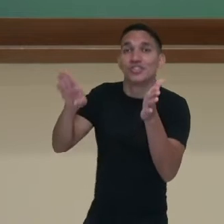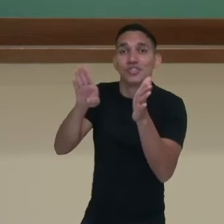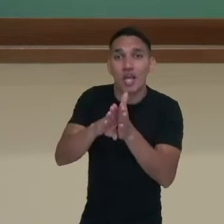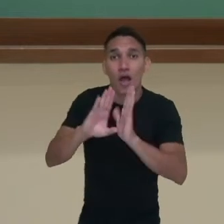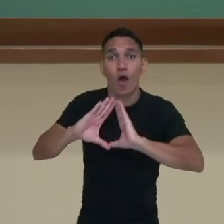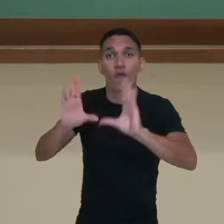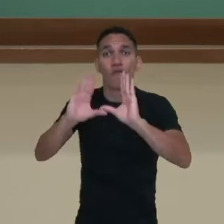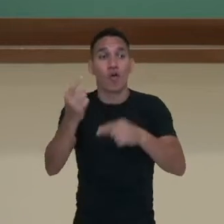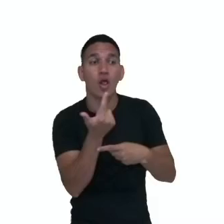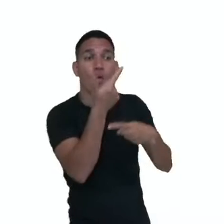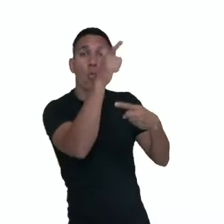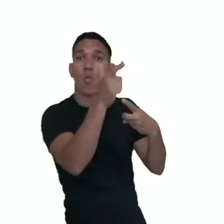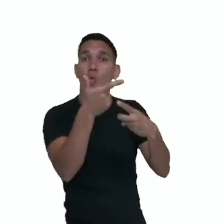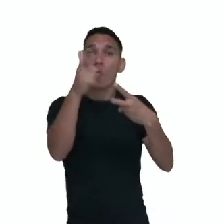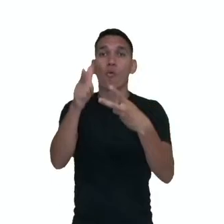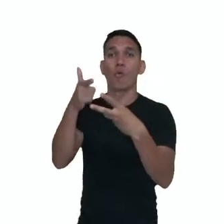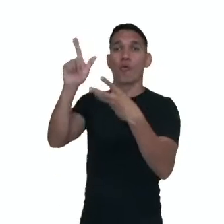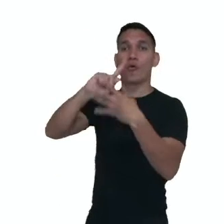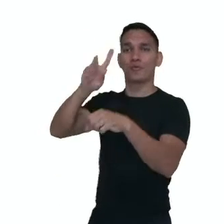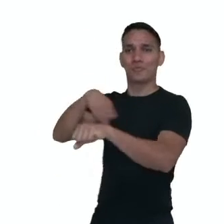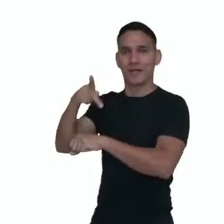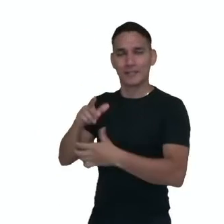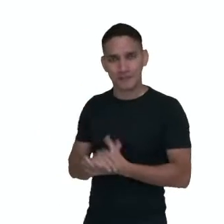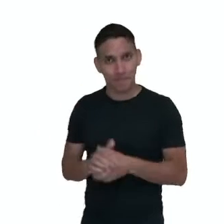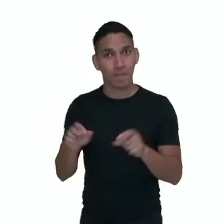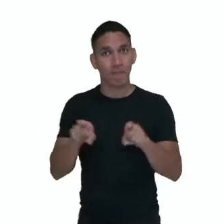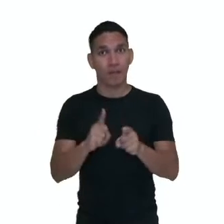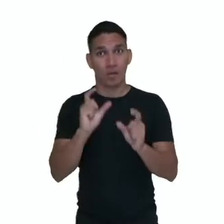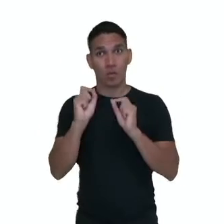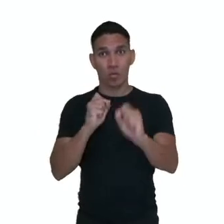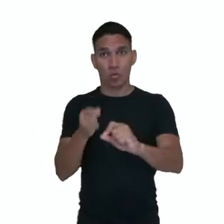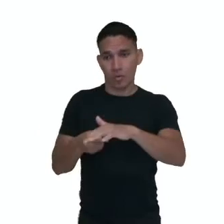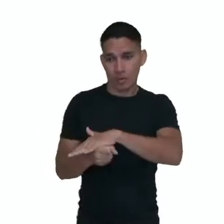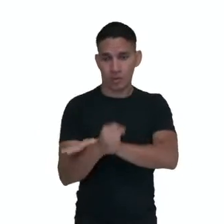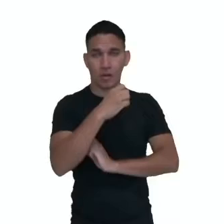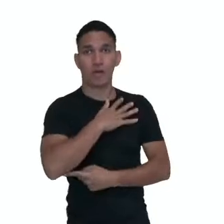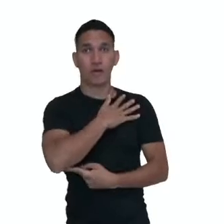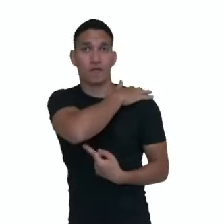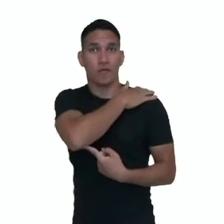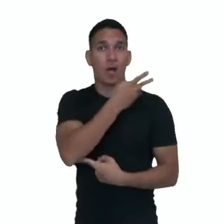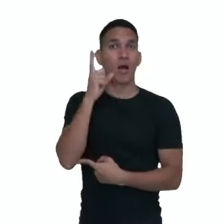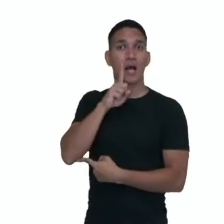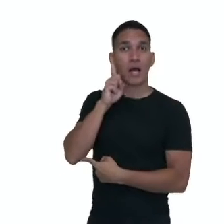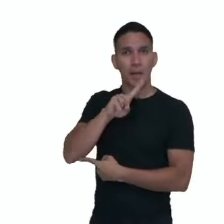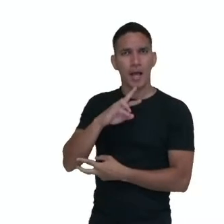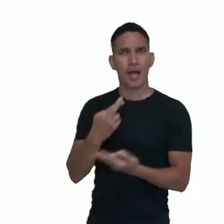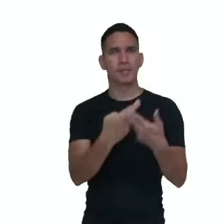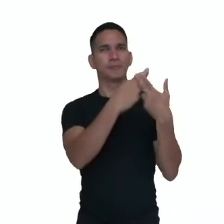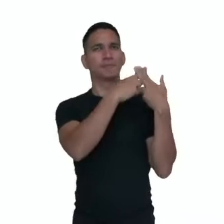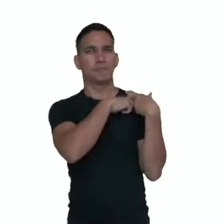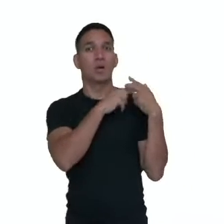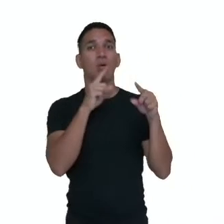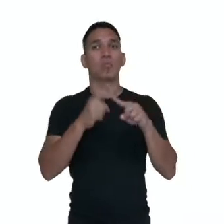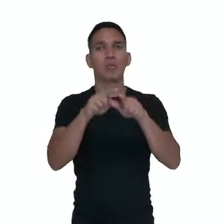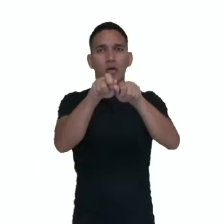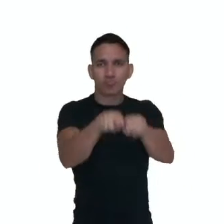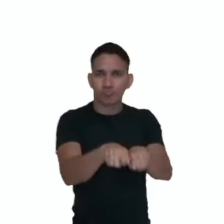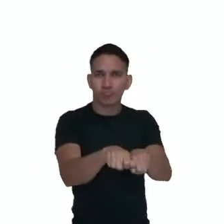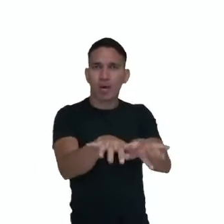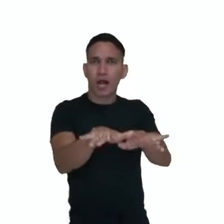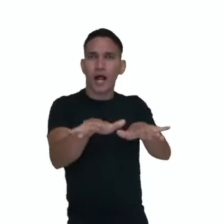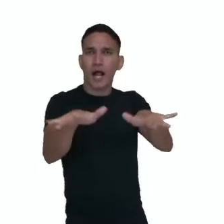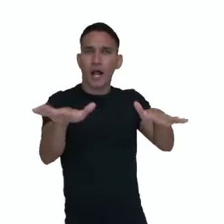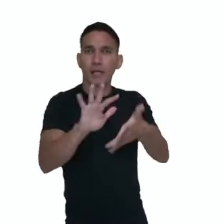em outros países? A inserção nas Forças Armadas Americanas, responsável pela disseminação